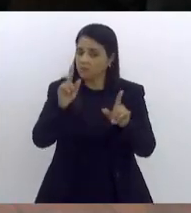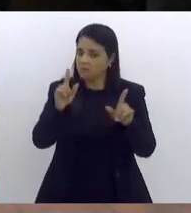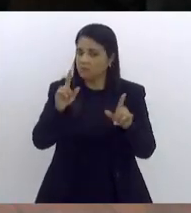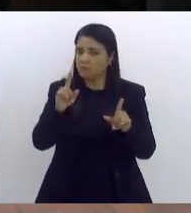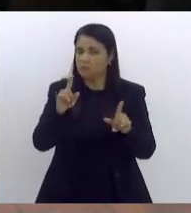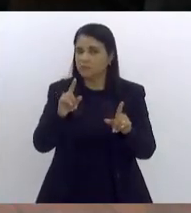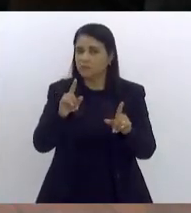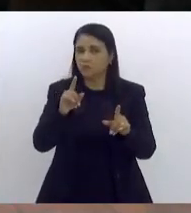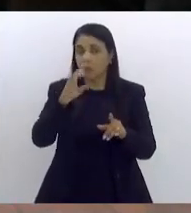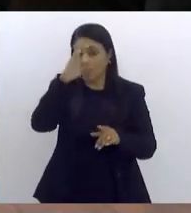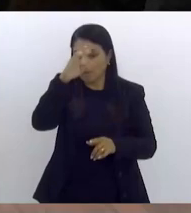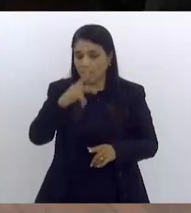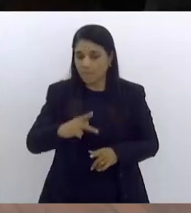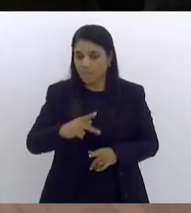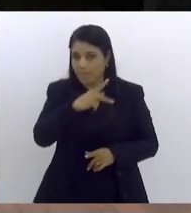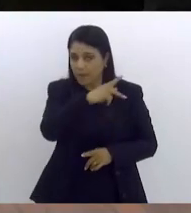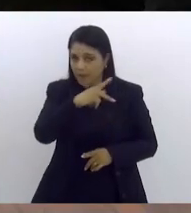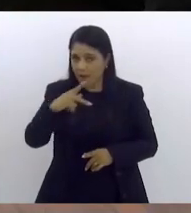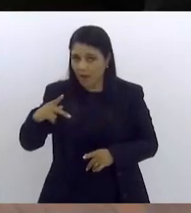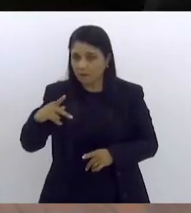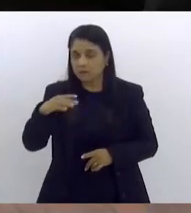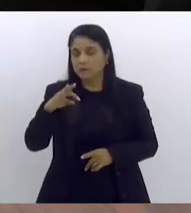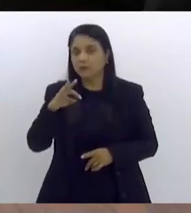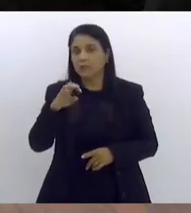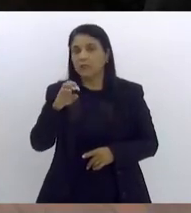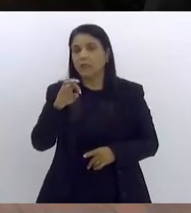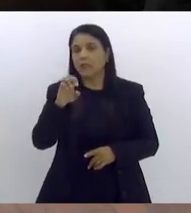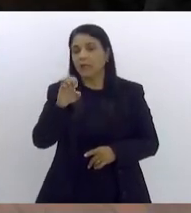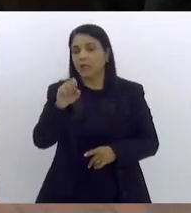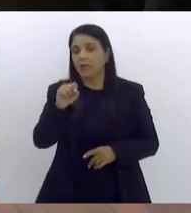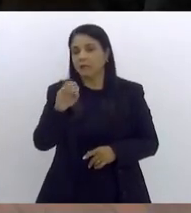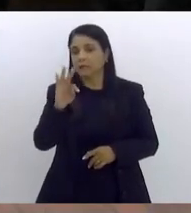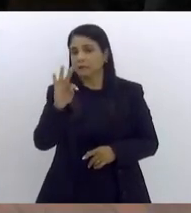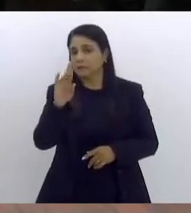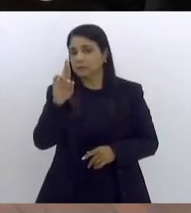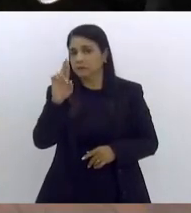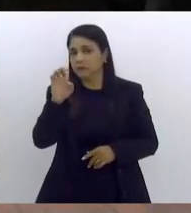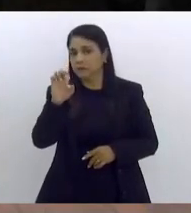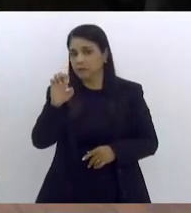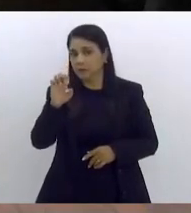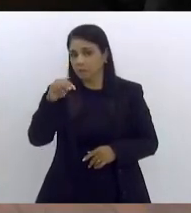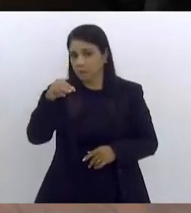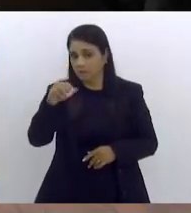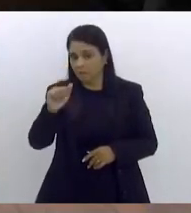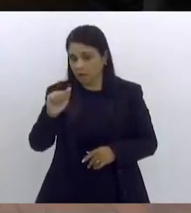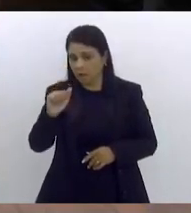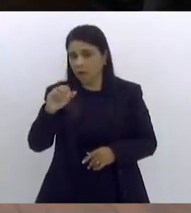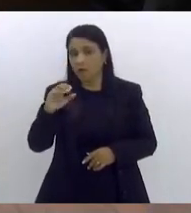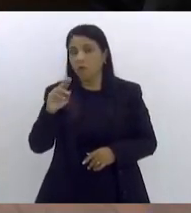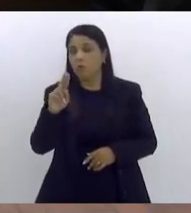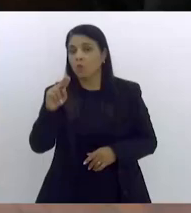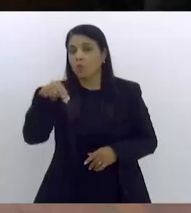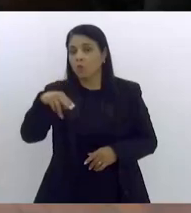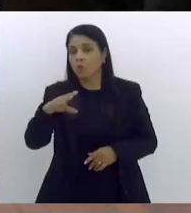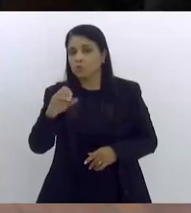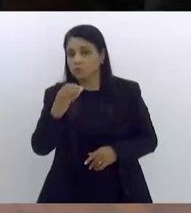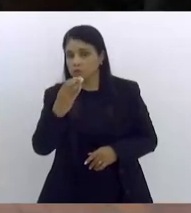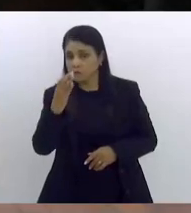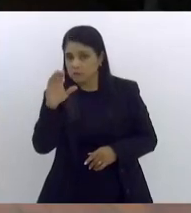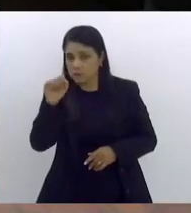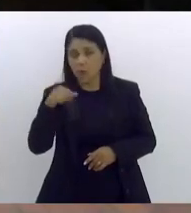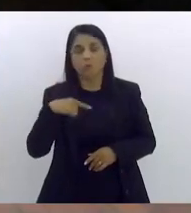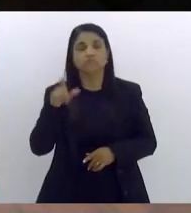A extrema-unção, o padre chega ali, o sacerdote de matriz africana chega